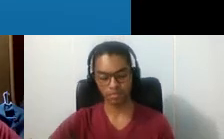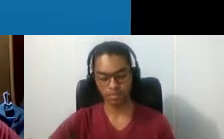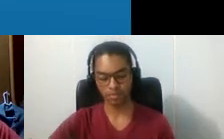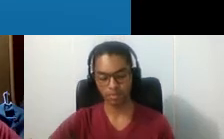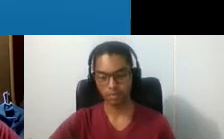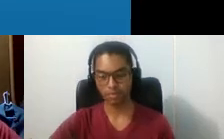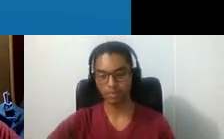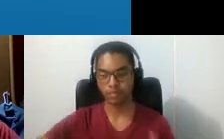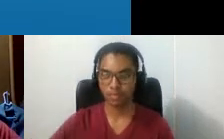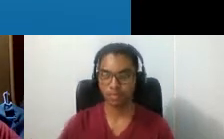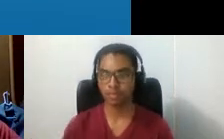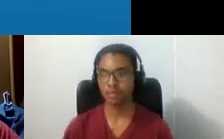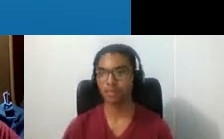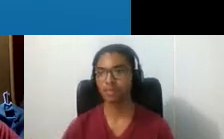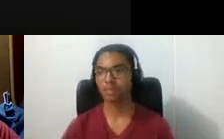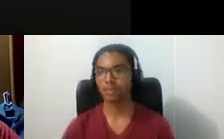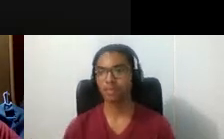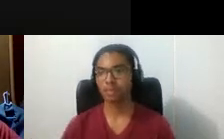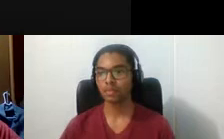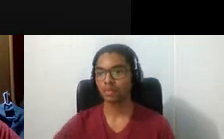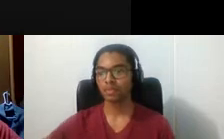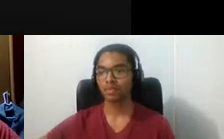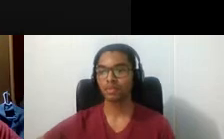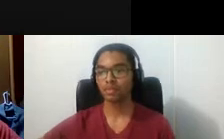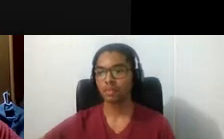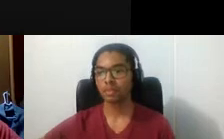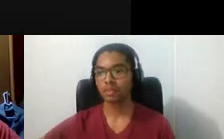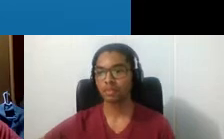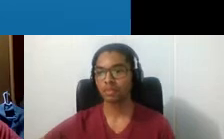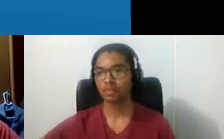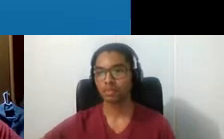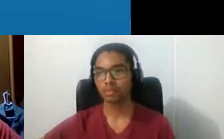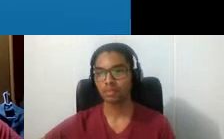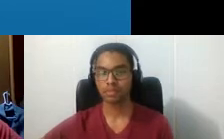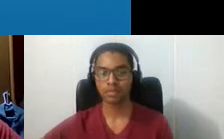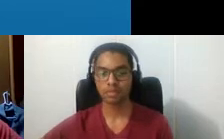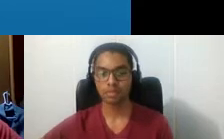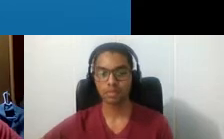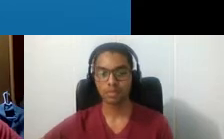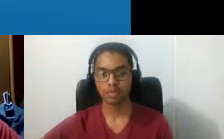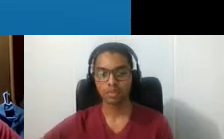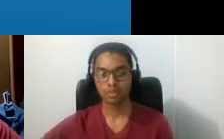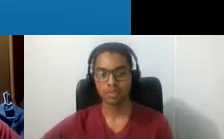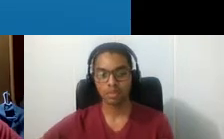Agora parece que voltou a apresentação aqui. Consegui controlar de novo. Ó,